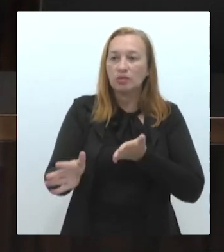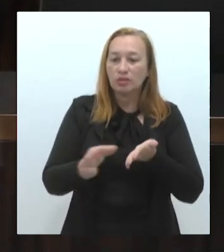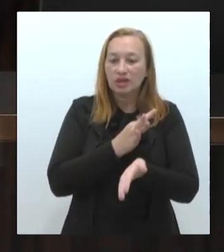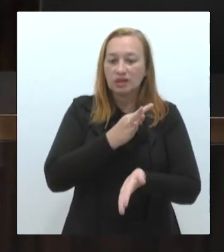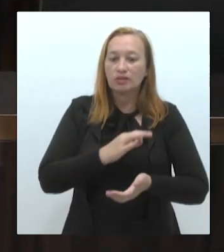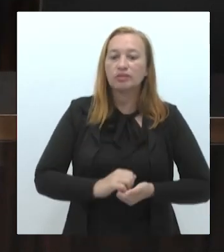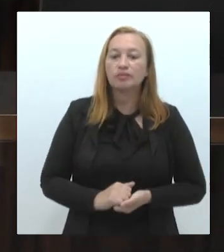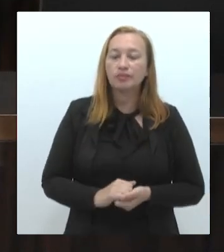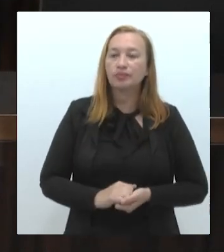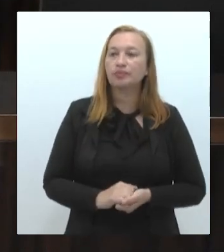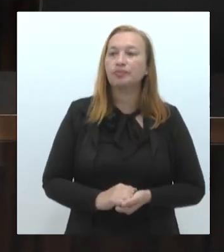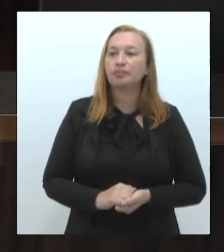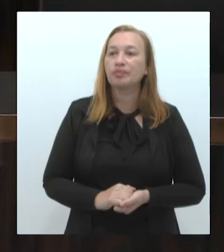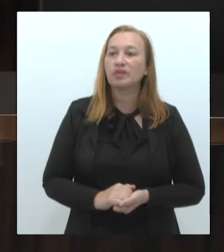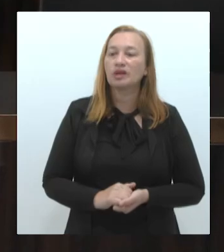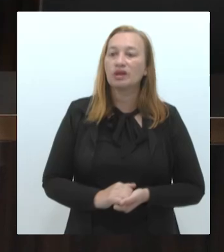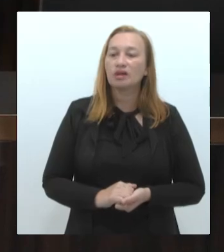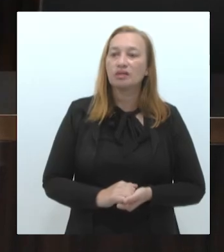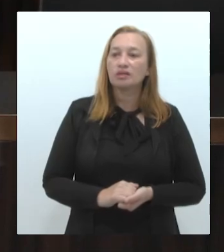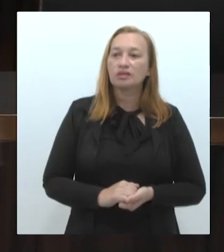publicação.